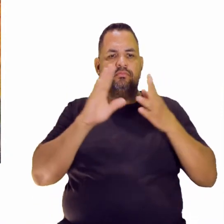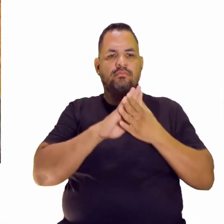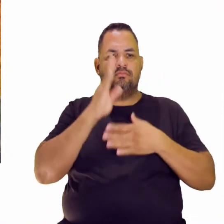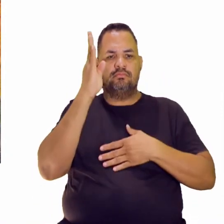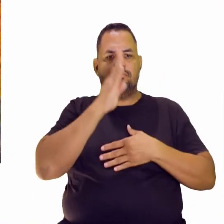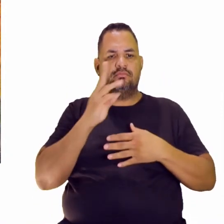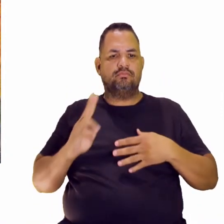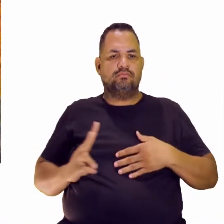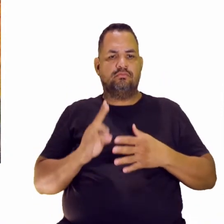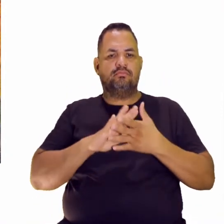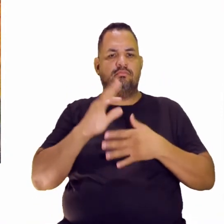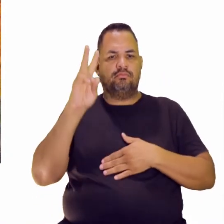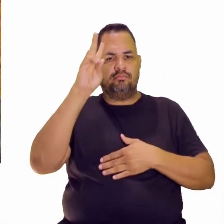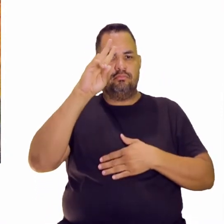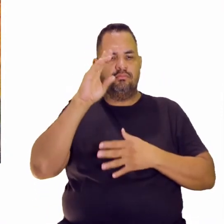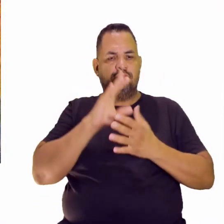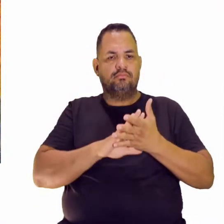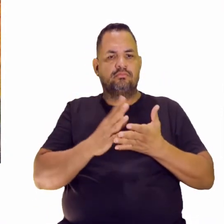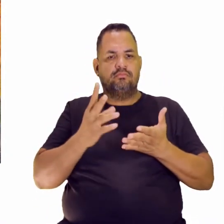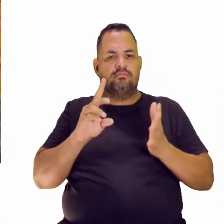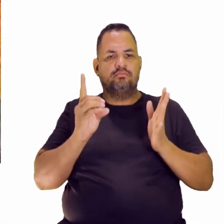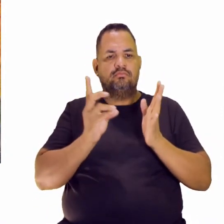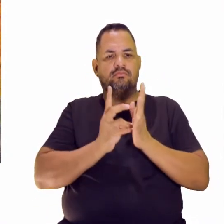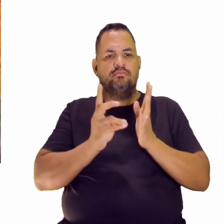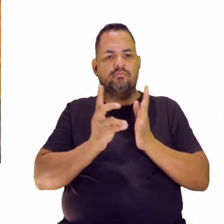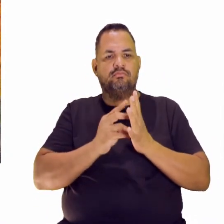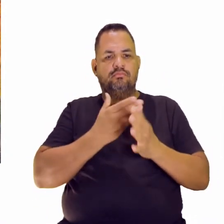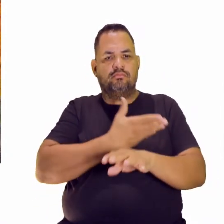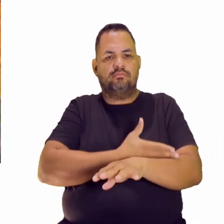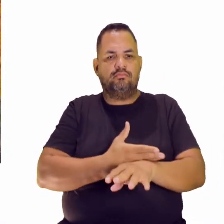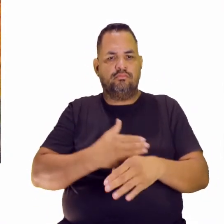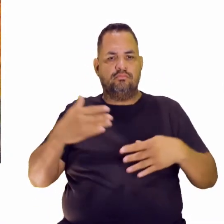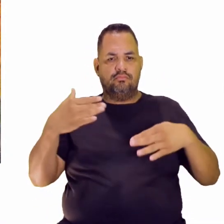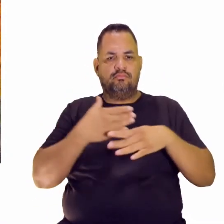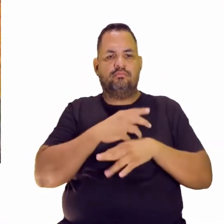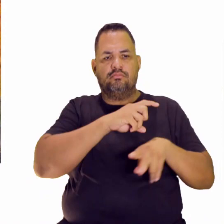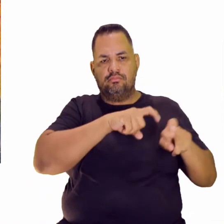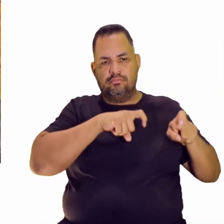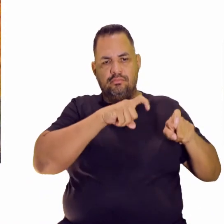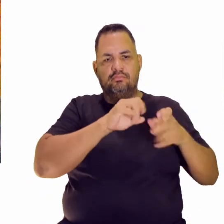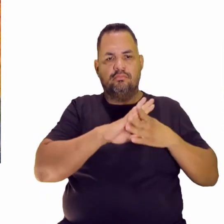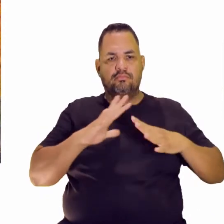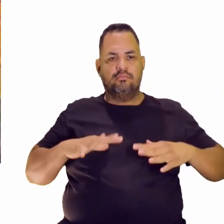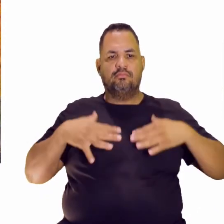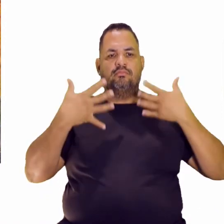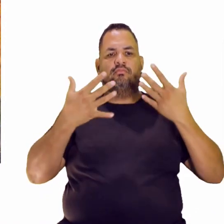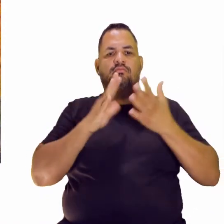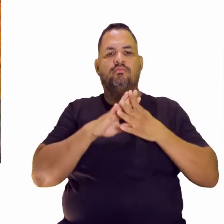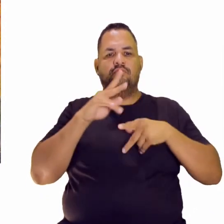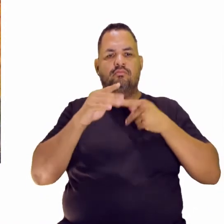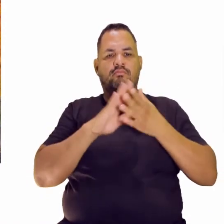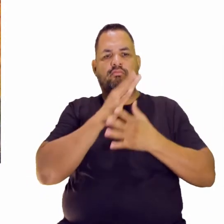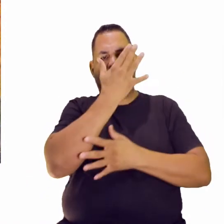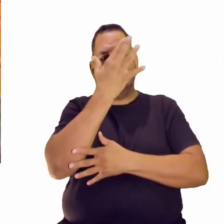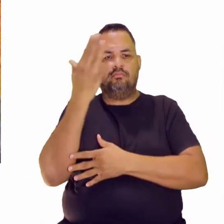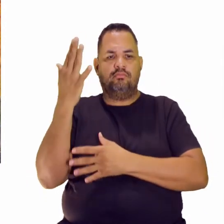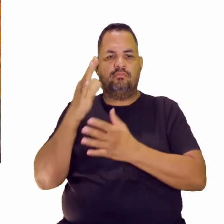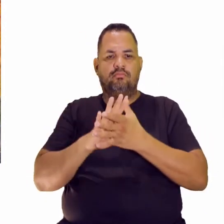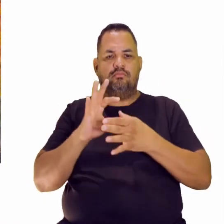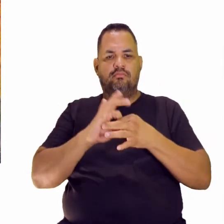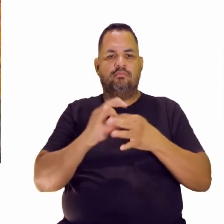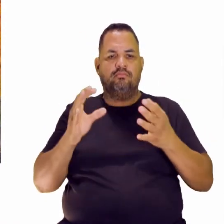brasileiros valorizados são as lendas, os índios, os costumes urbanos e rurais, as festas, as paisagens,